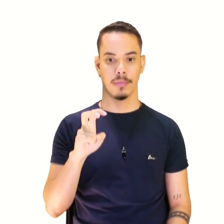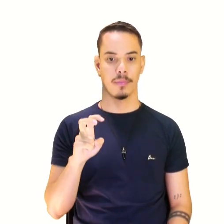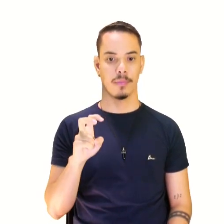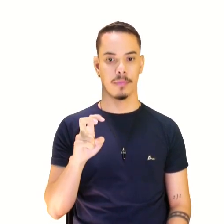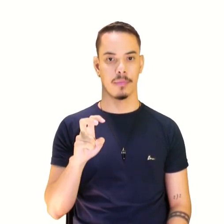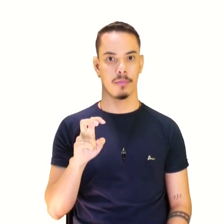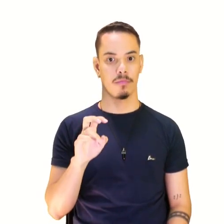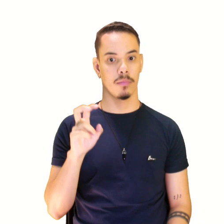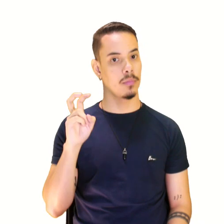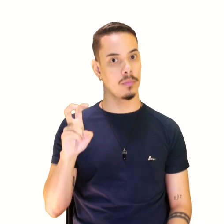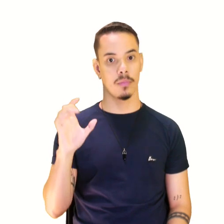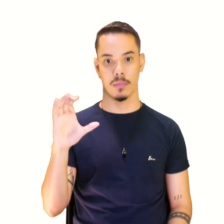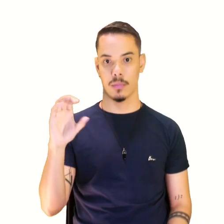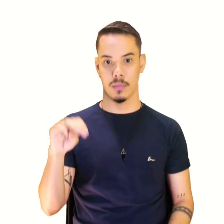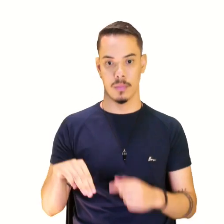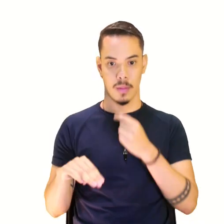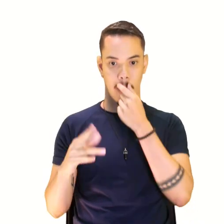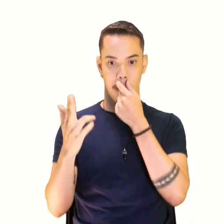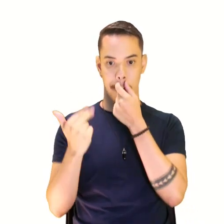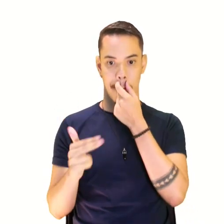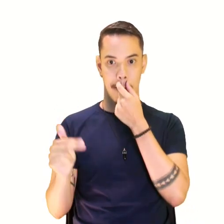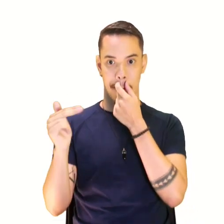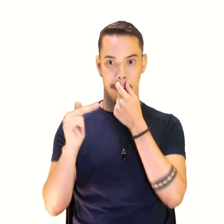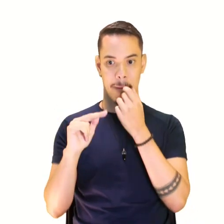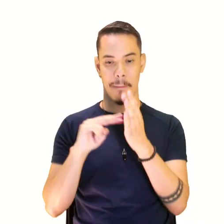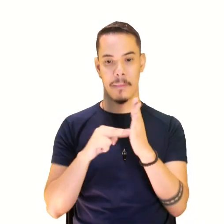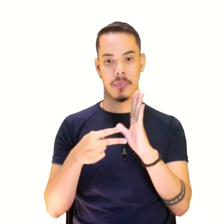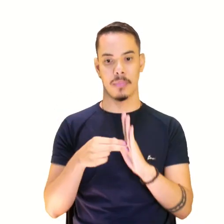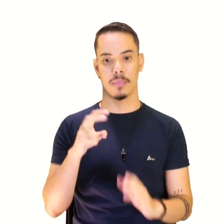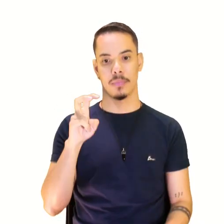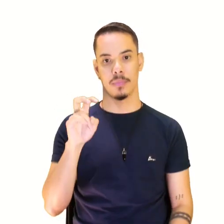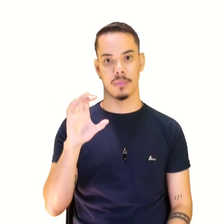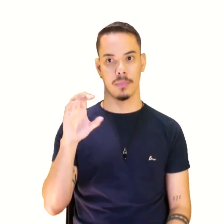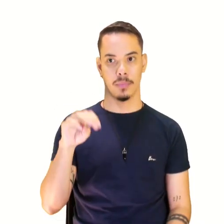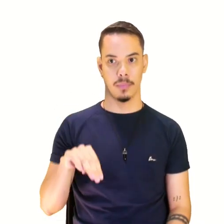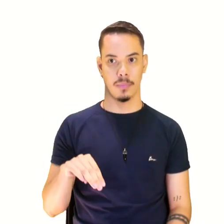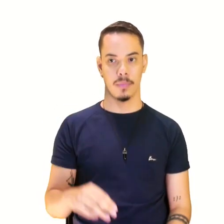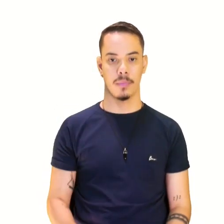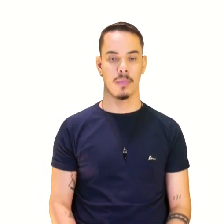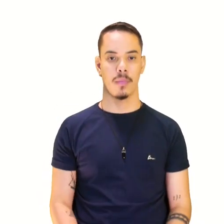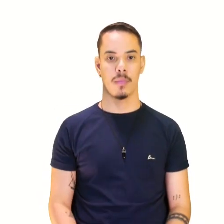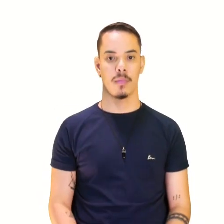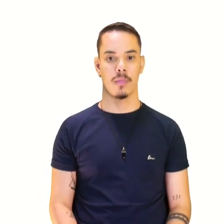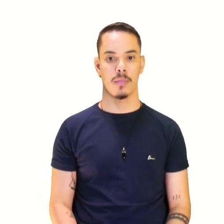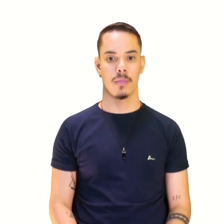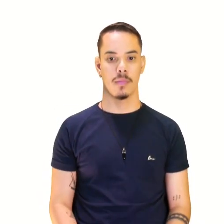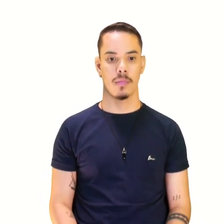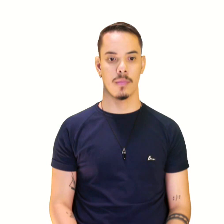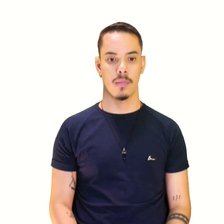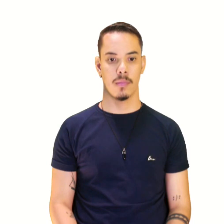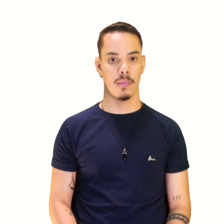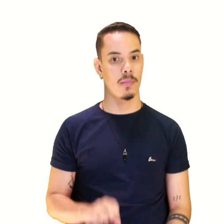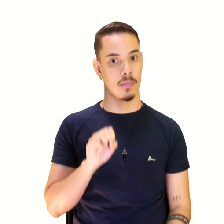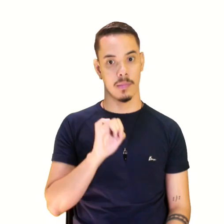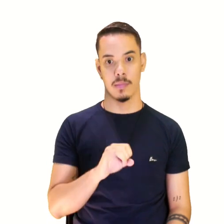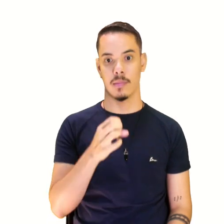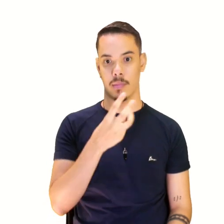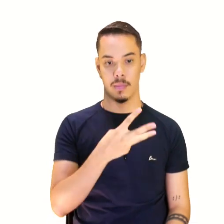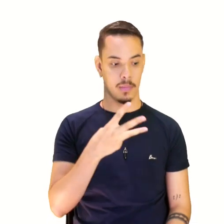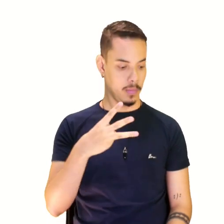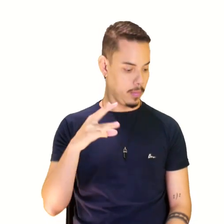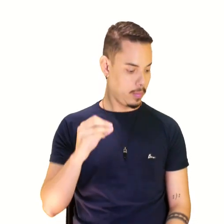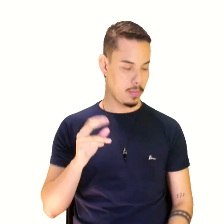é 5. Então, no desenho, lá representado, tem 5 centímetros. E se for o 330? A mesma coisa, né? Divide